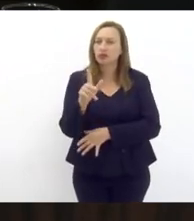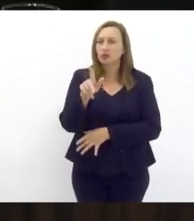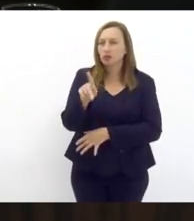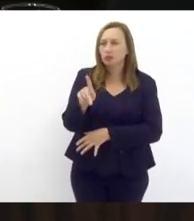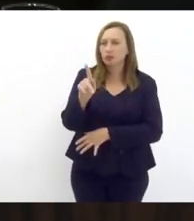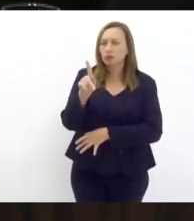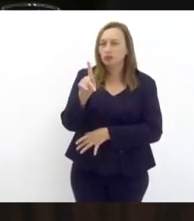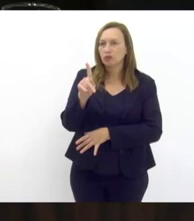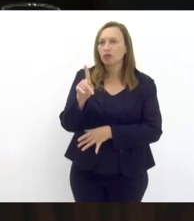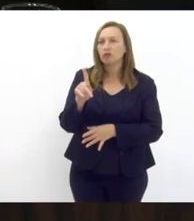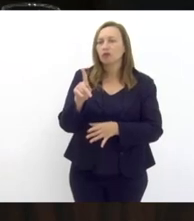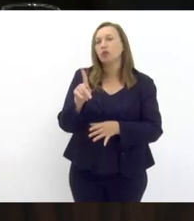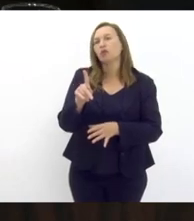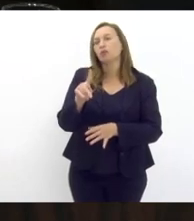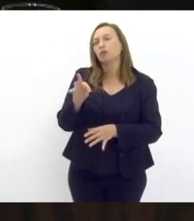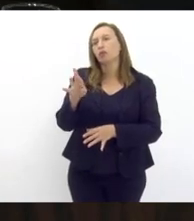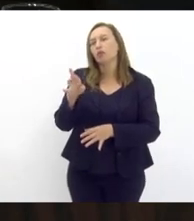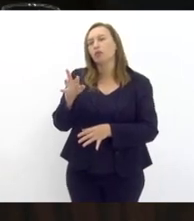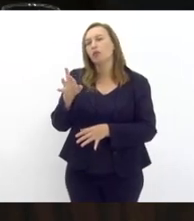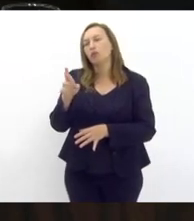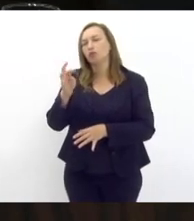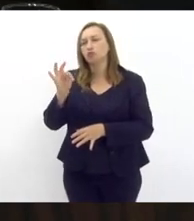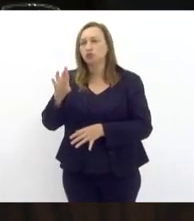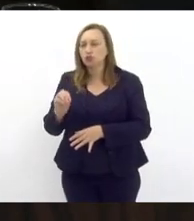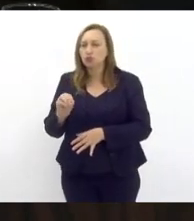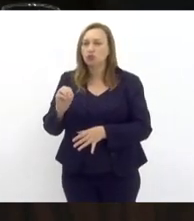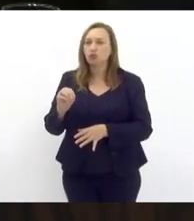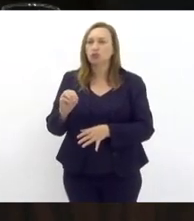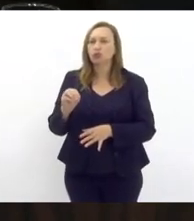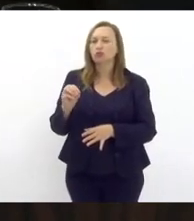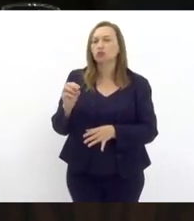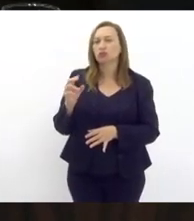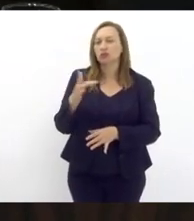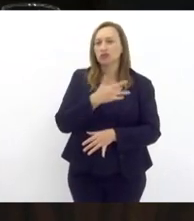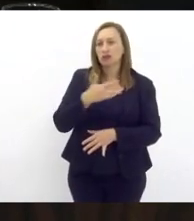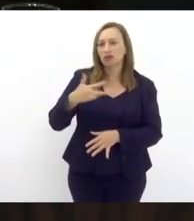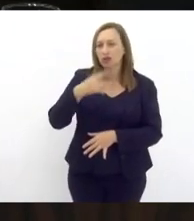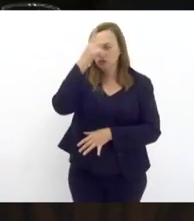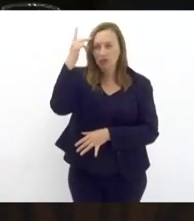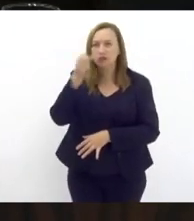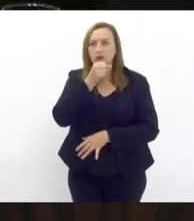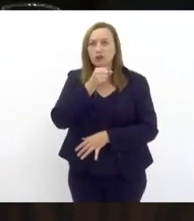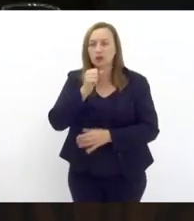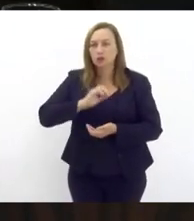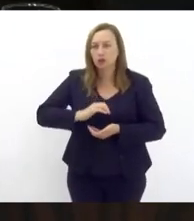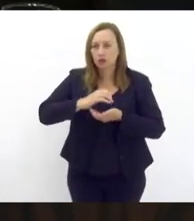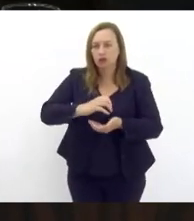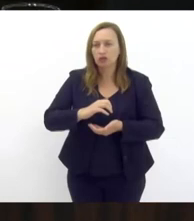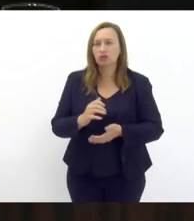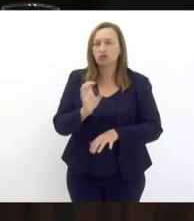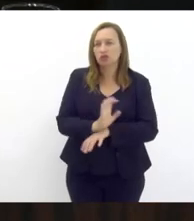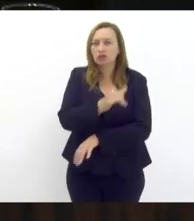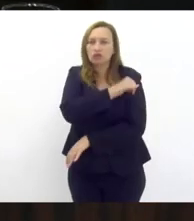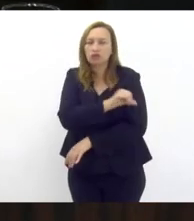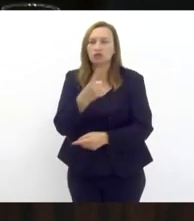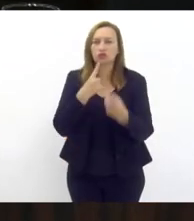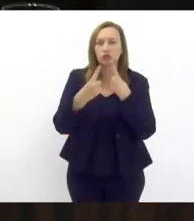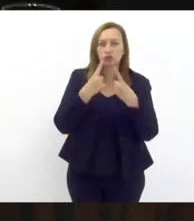para atendimento exclusivo de pessoas idosas no âmbito do Estado do Rio de Janeiro. Em